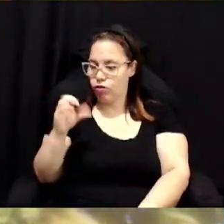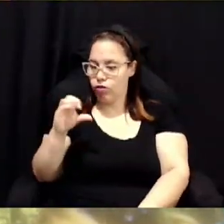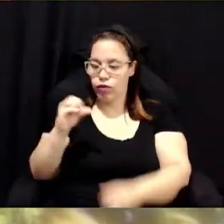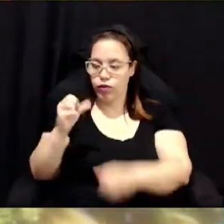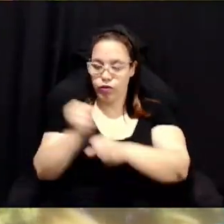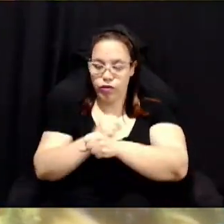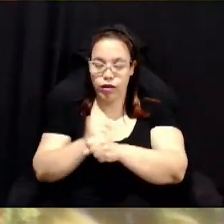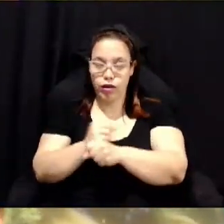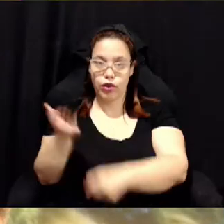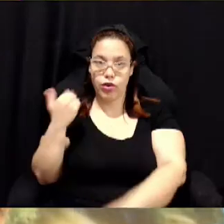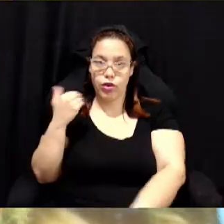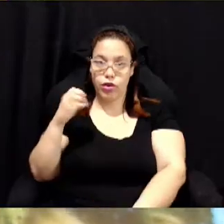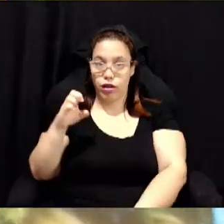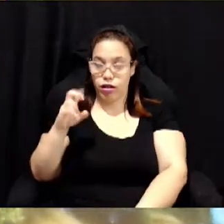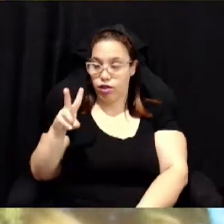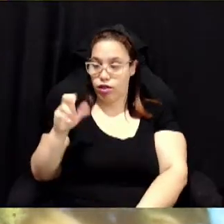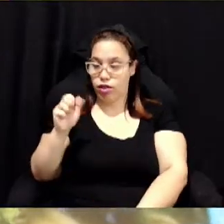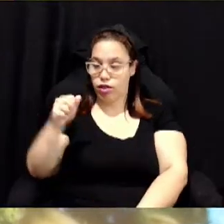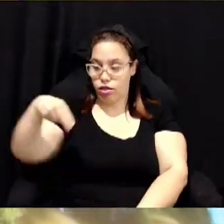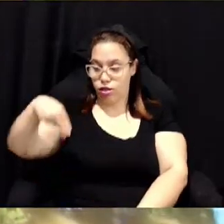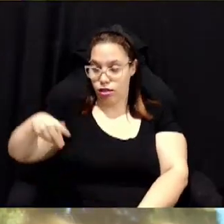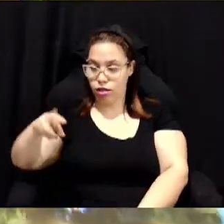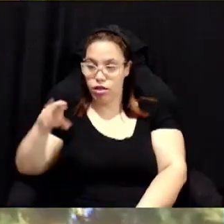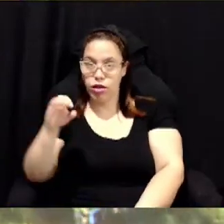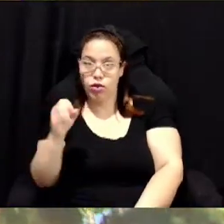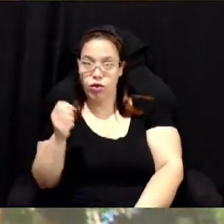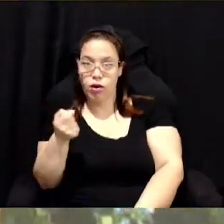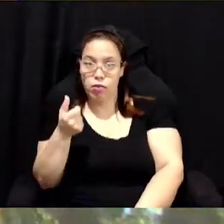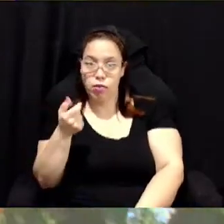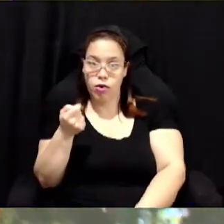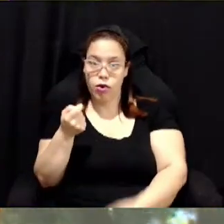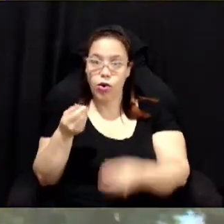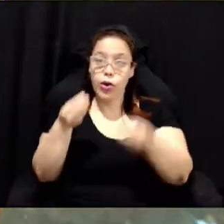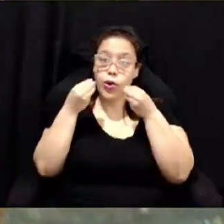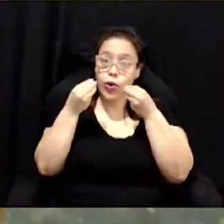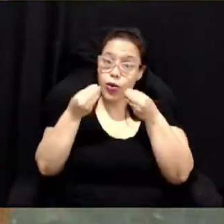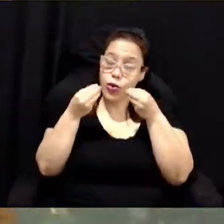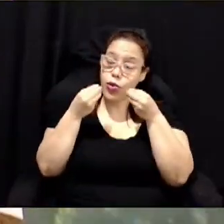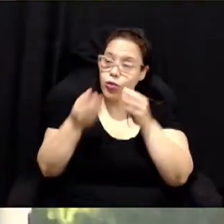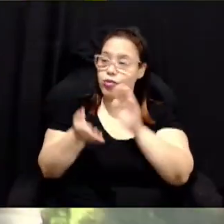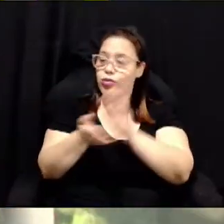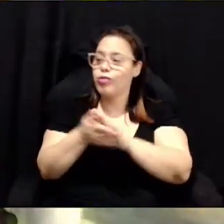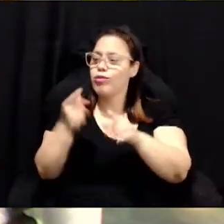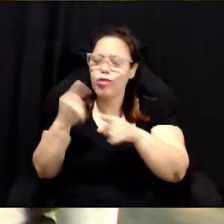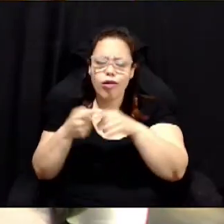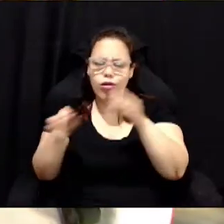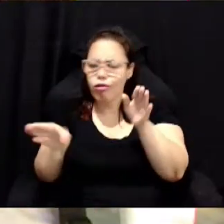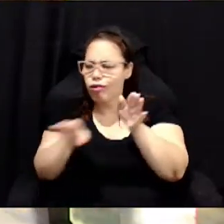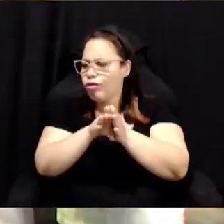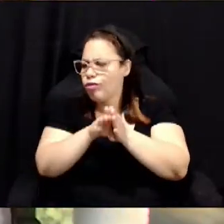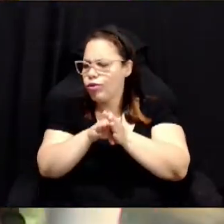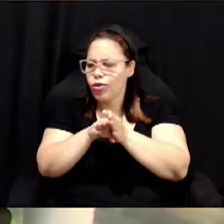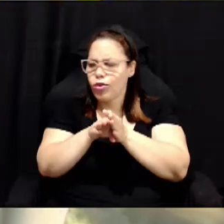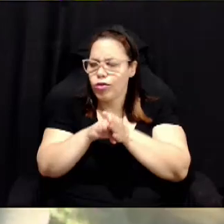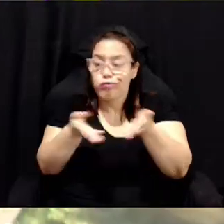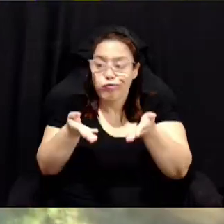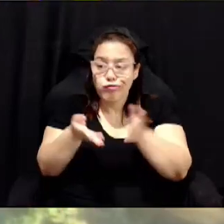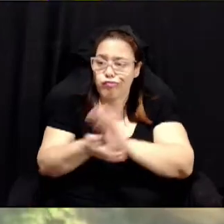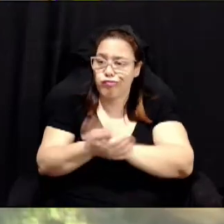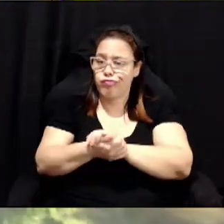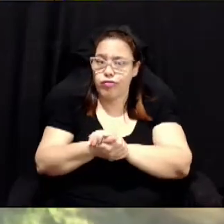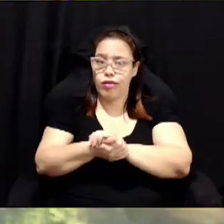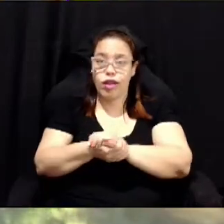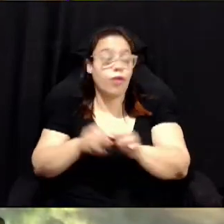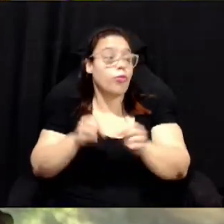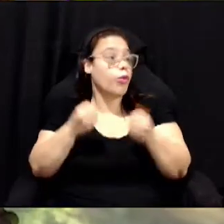o Evandro, que está aqui do meu lado, entrou há pouco tempo. Como que foi isso, Evandro? Por que você entrou para esse mundo da canoagem? Bom, entrei para o mundo